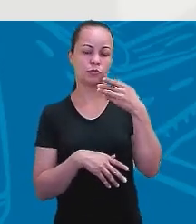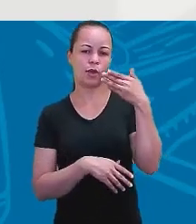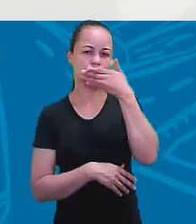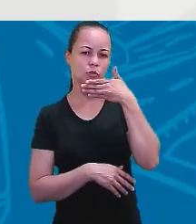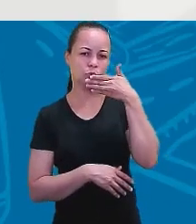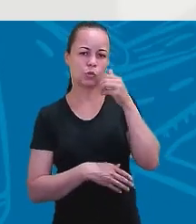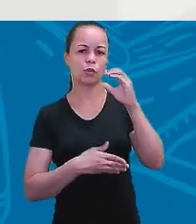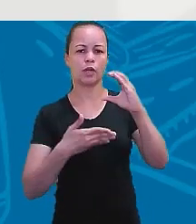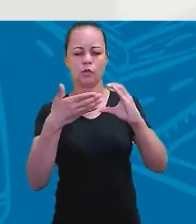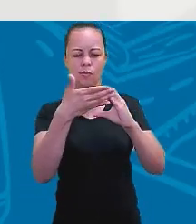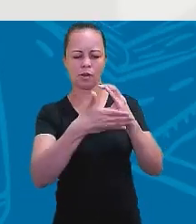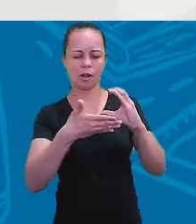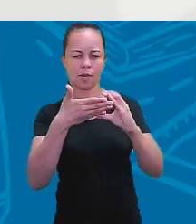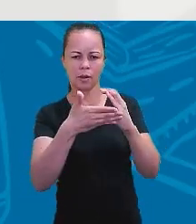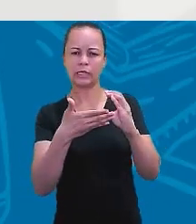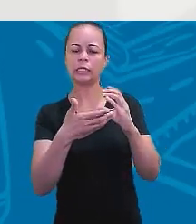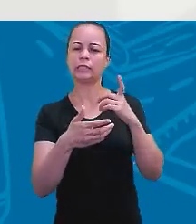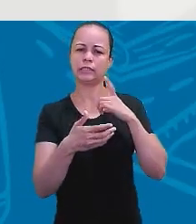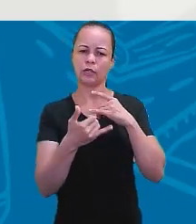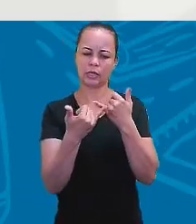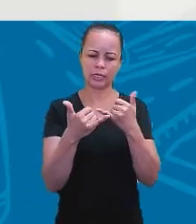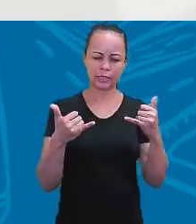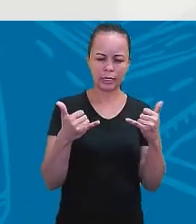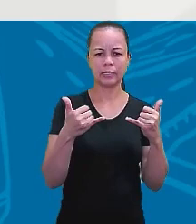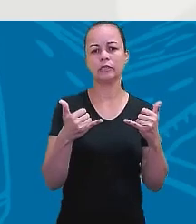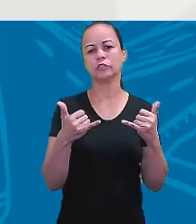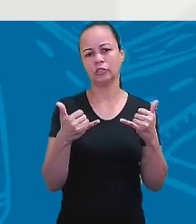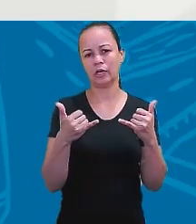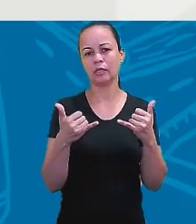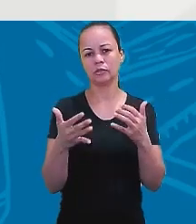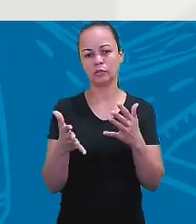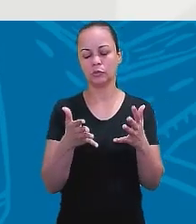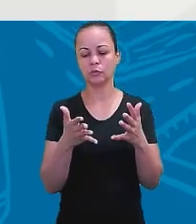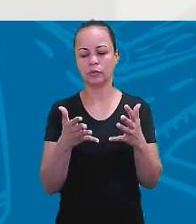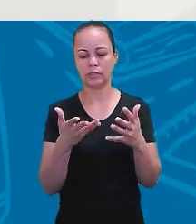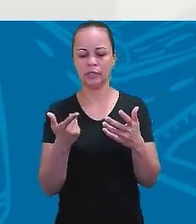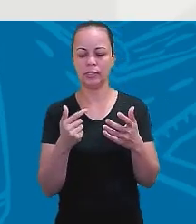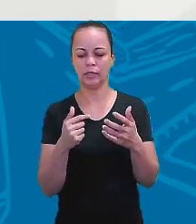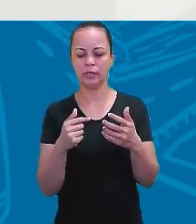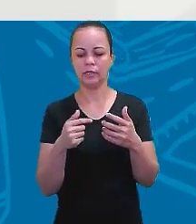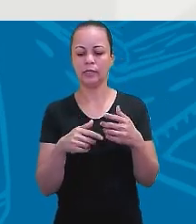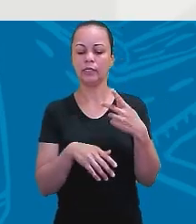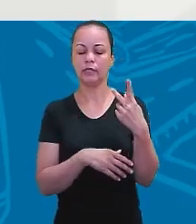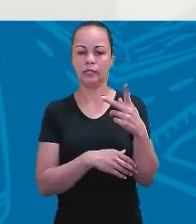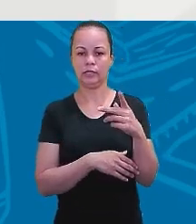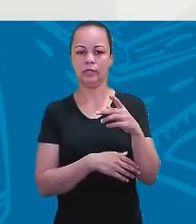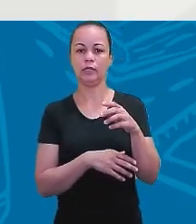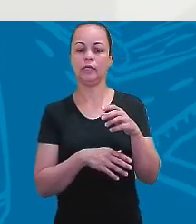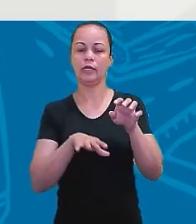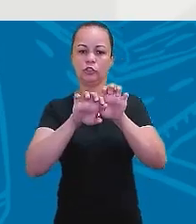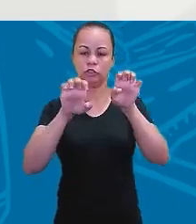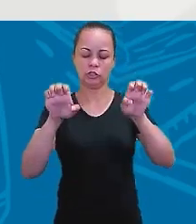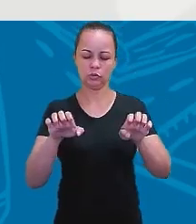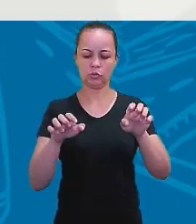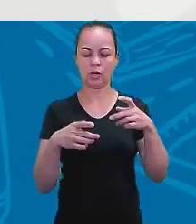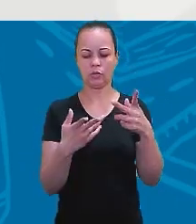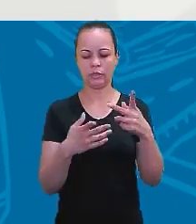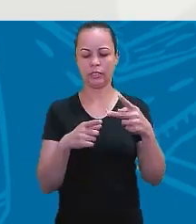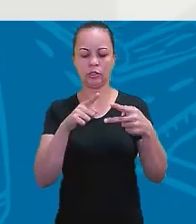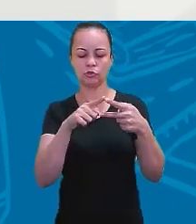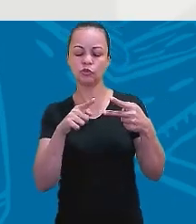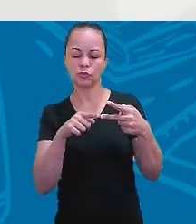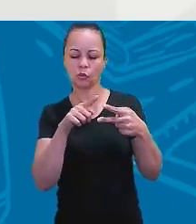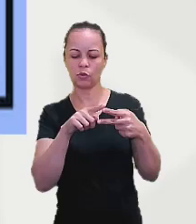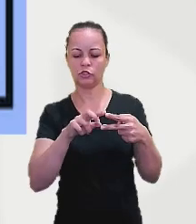ser tanto de caráter energético como de caráter estrutural. Eu não poderia deixar de falar da ribose e da desoxirribose,